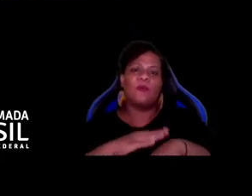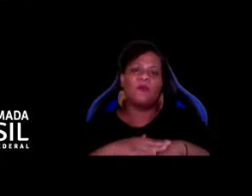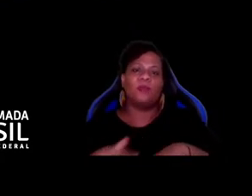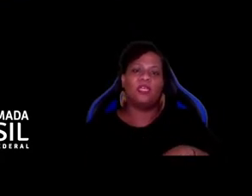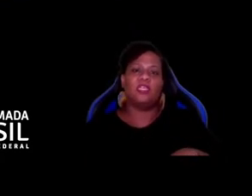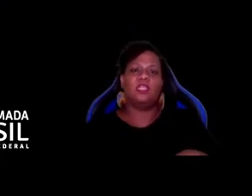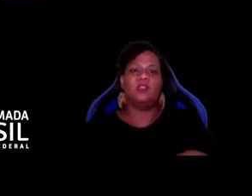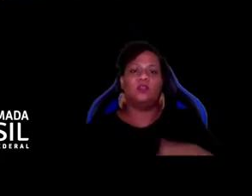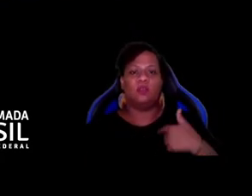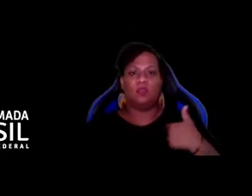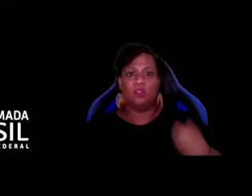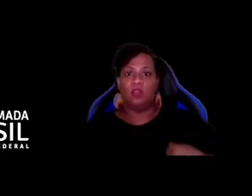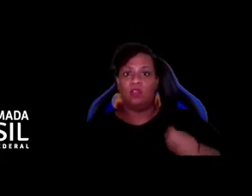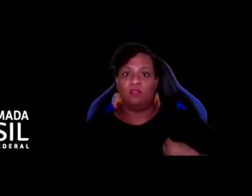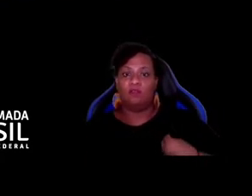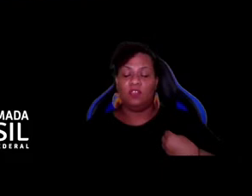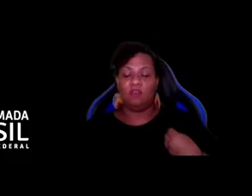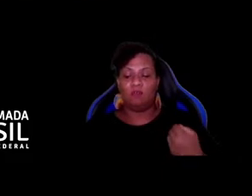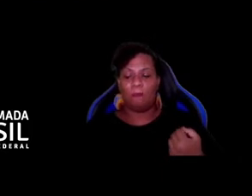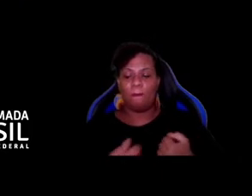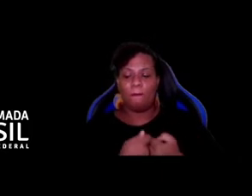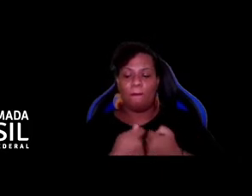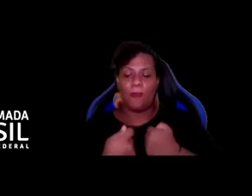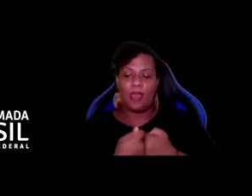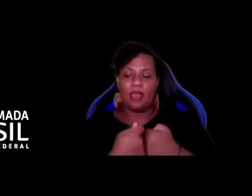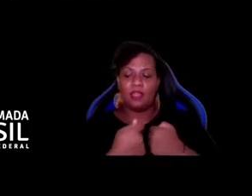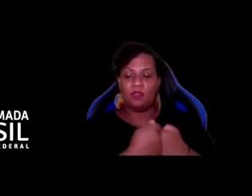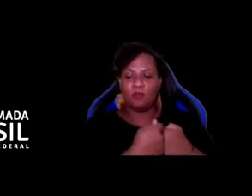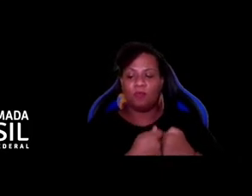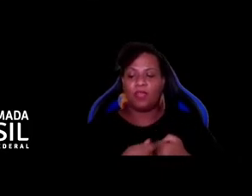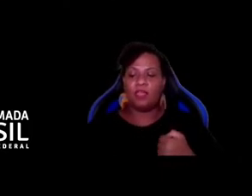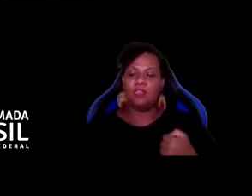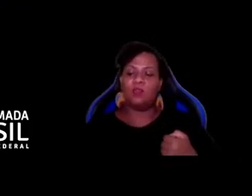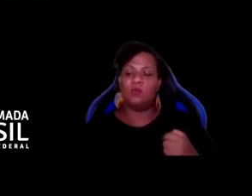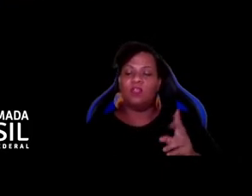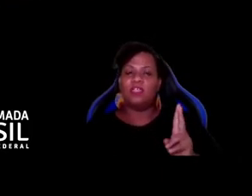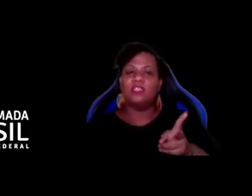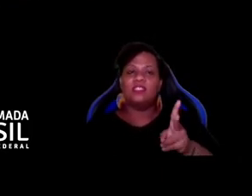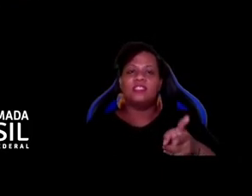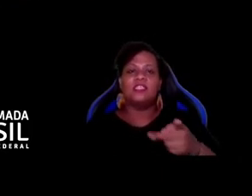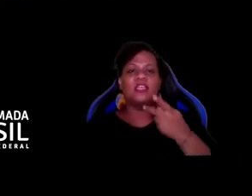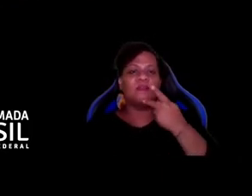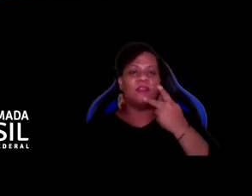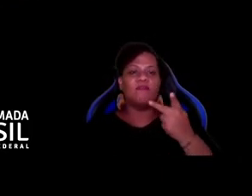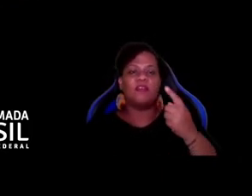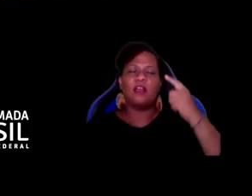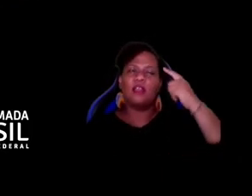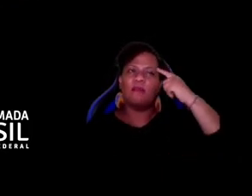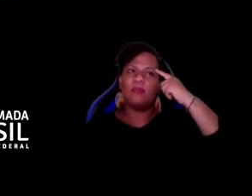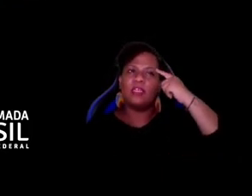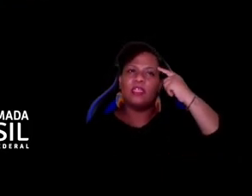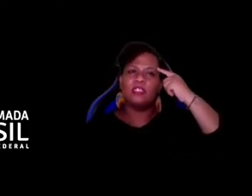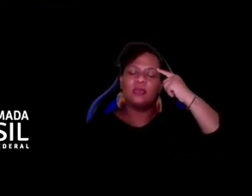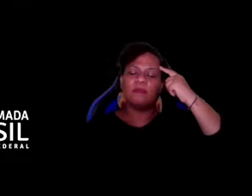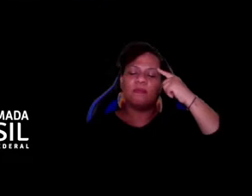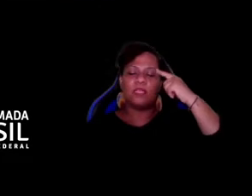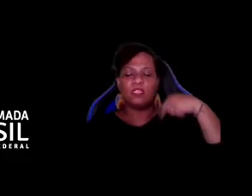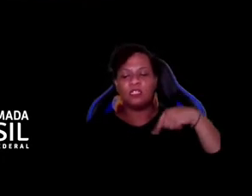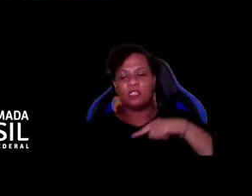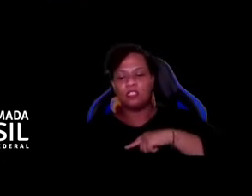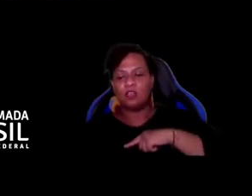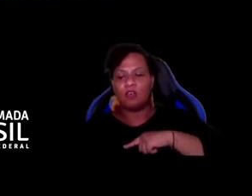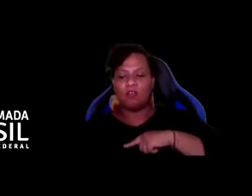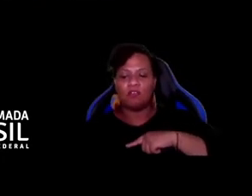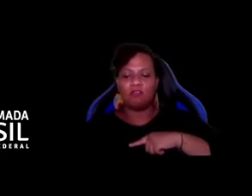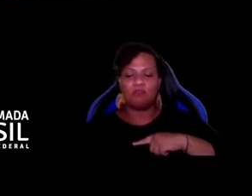com o tambor próximo da gente, a gente mentalize, né, em tocar o nosso tambor para